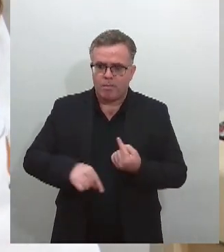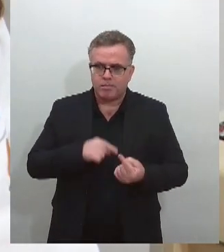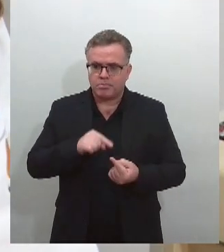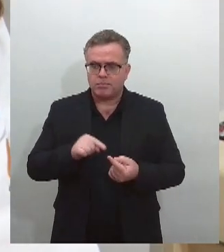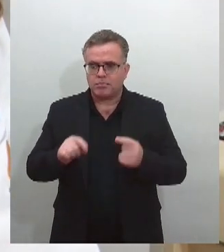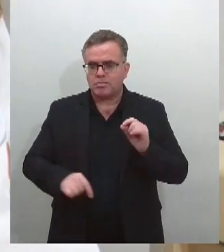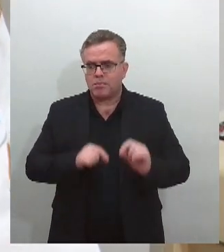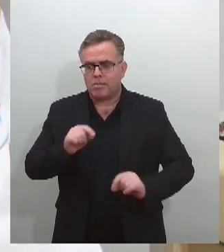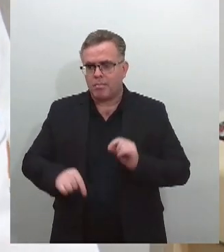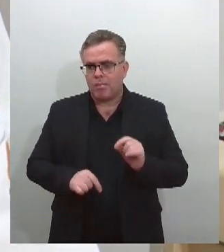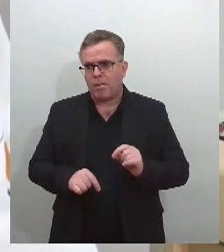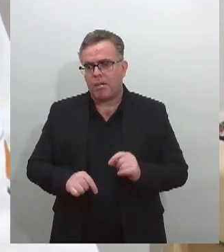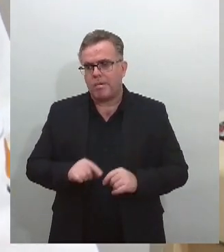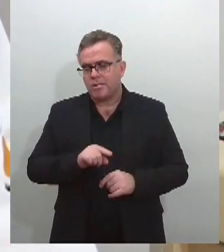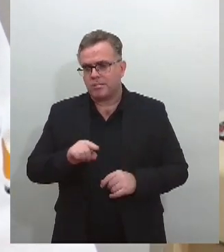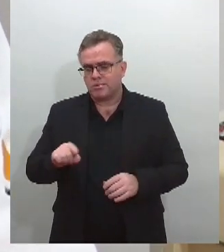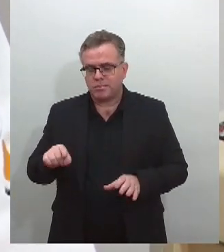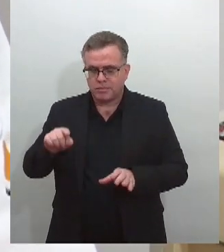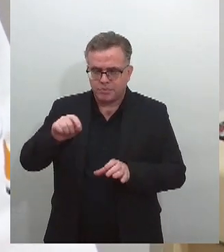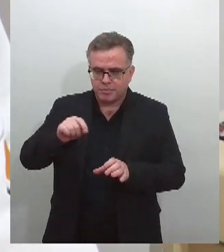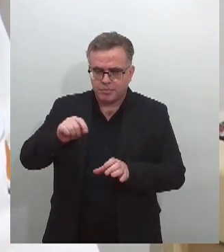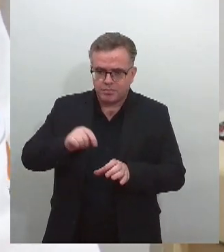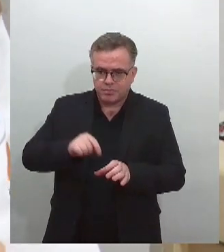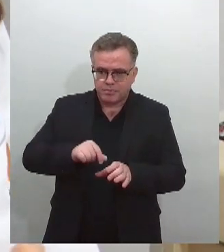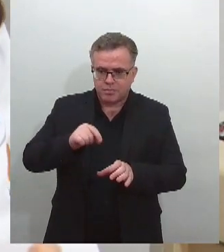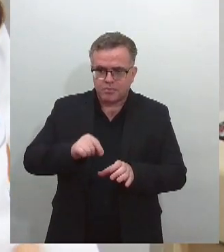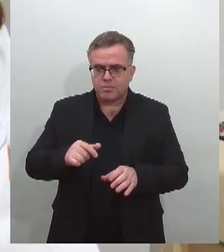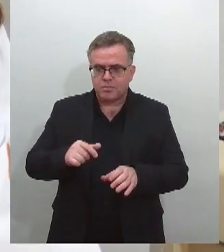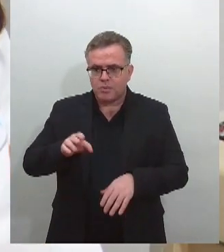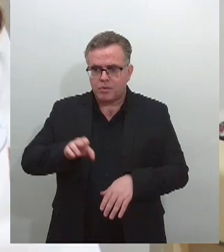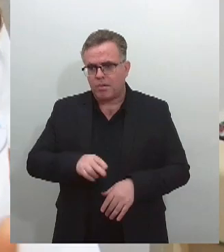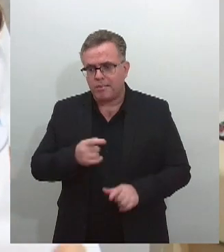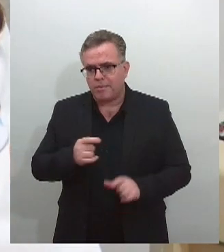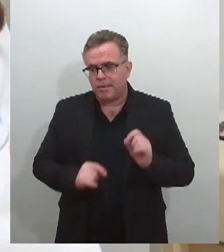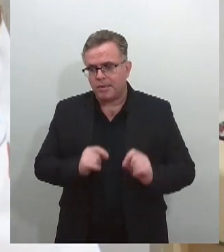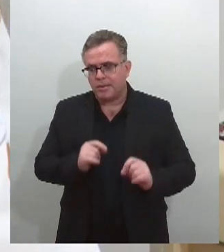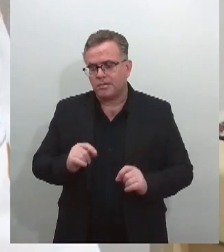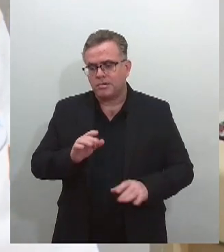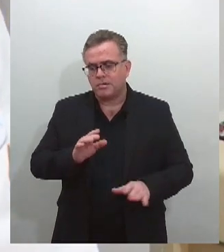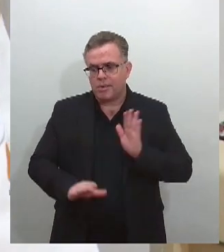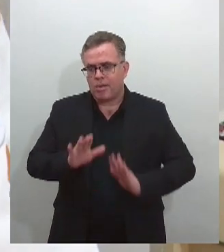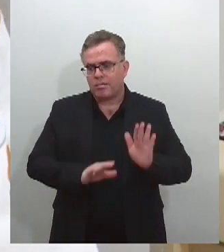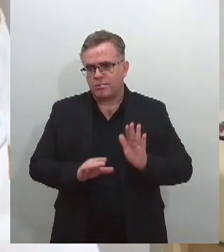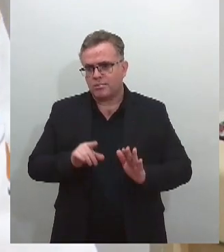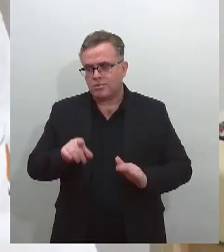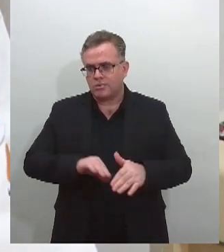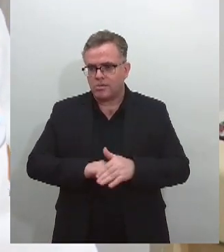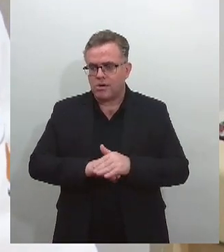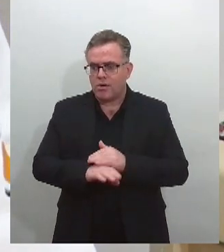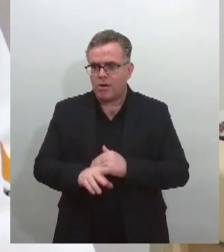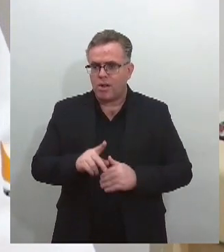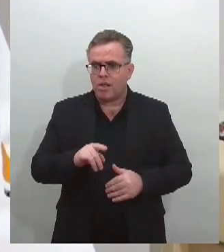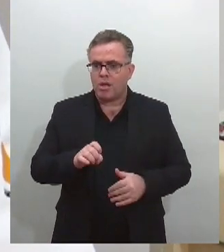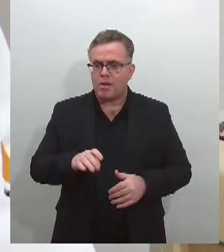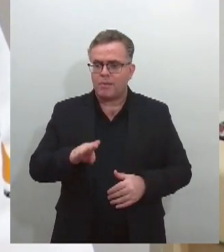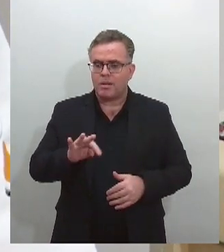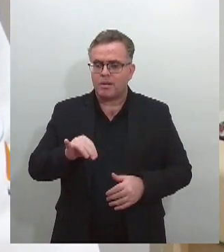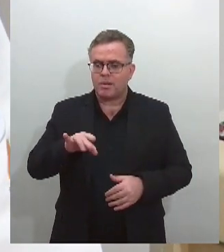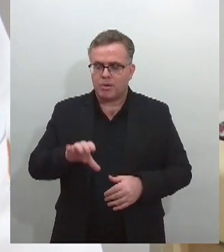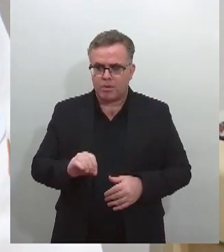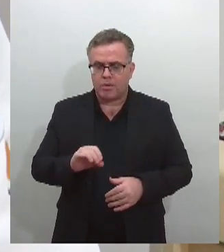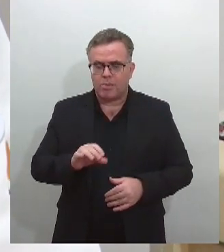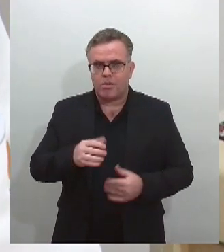quem faz uso desses adoçantes sejam indivíduos que já sejam diabéticos, tanto é que eles não foram inseridos nos